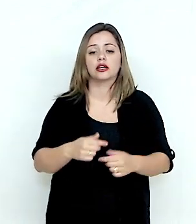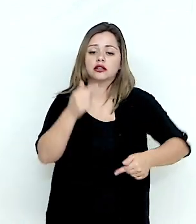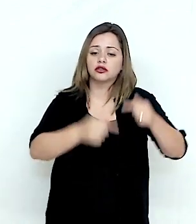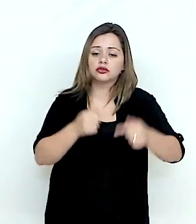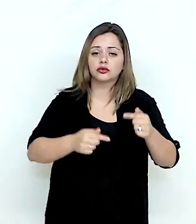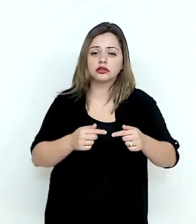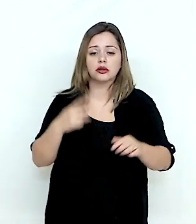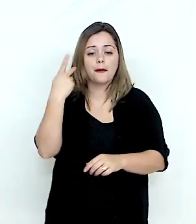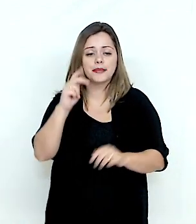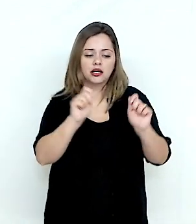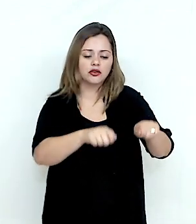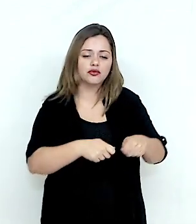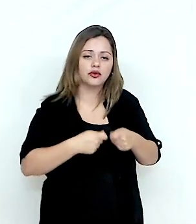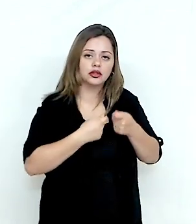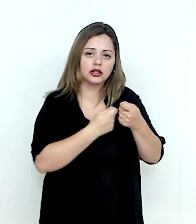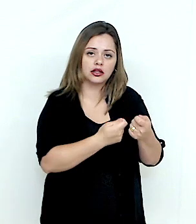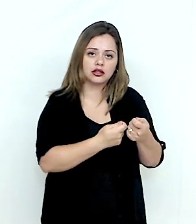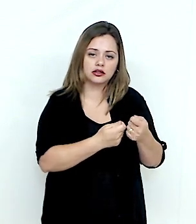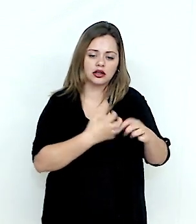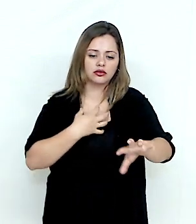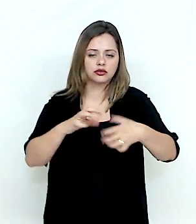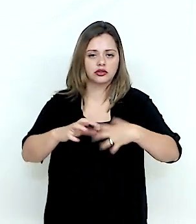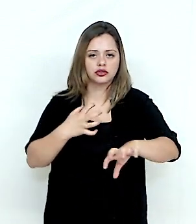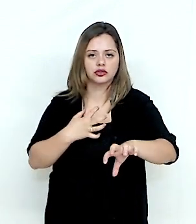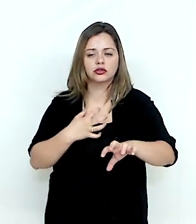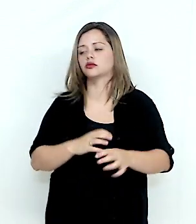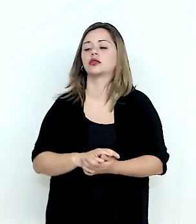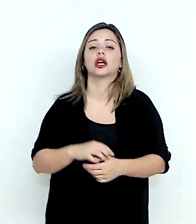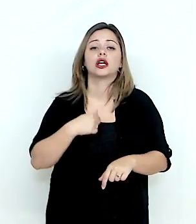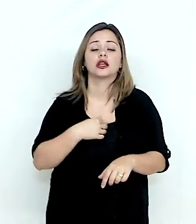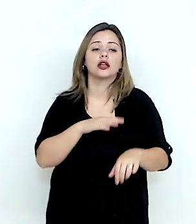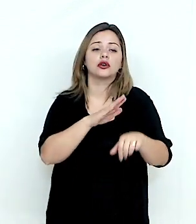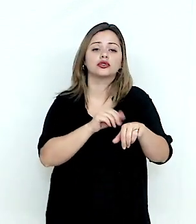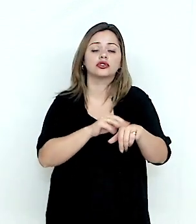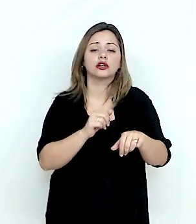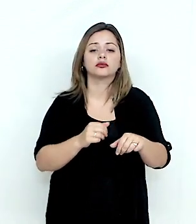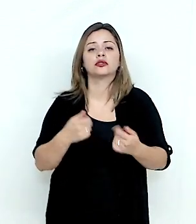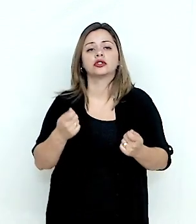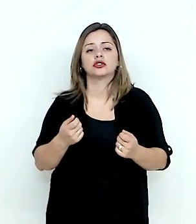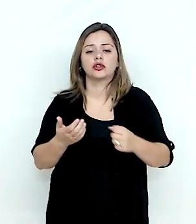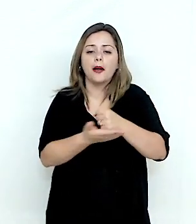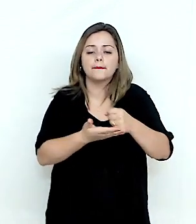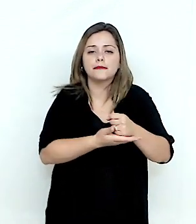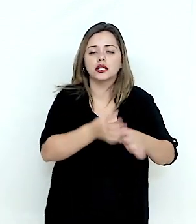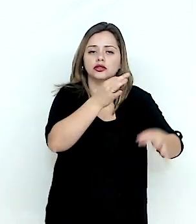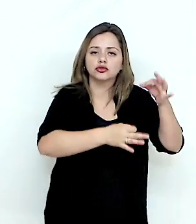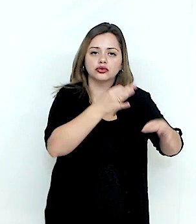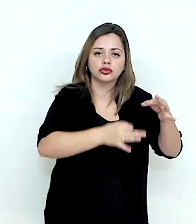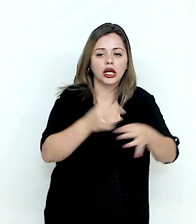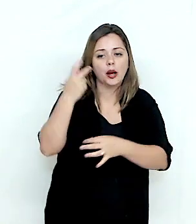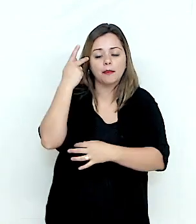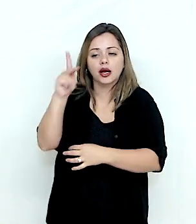sentido de fortalecer o que eu chamo, às vezes, de arquitetura jurídica para as